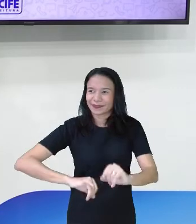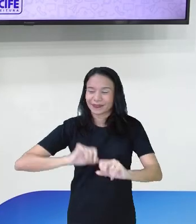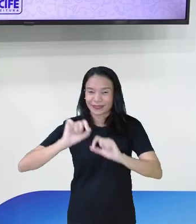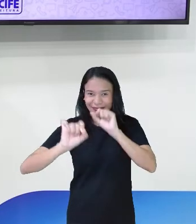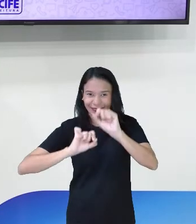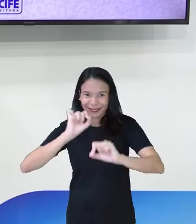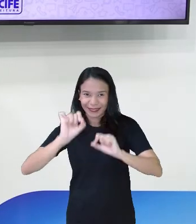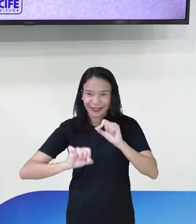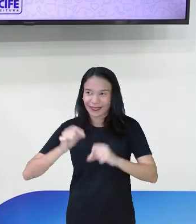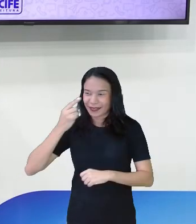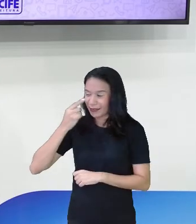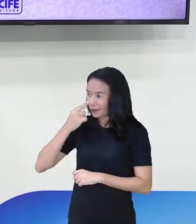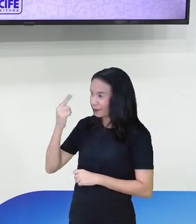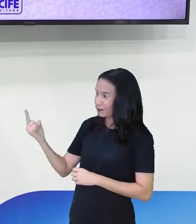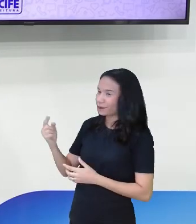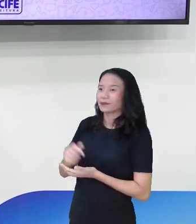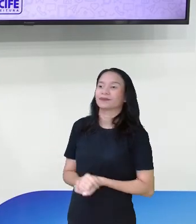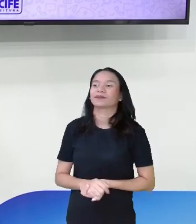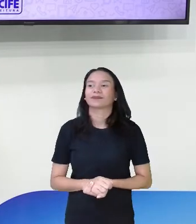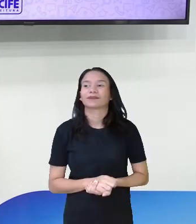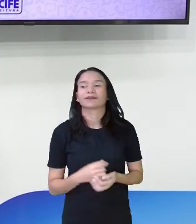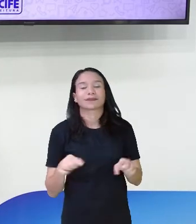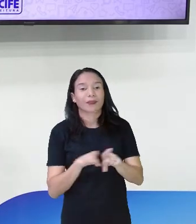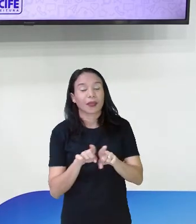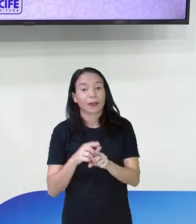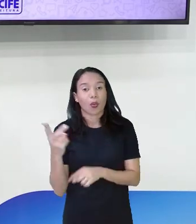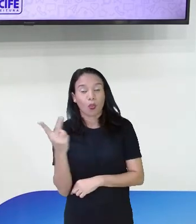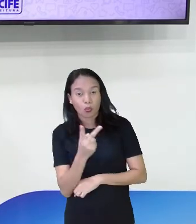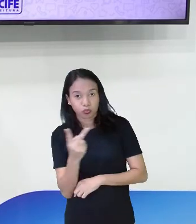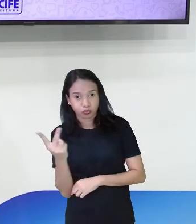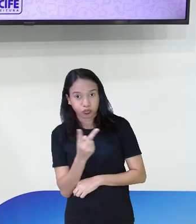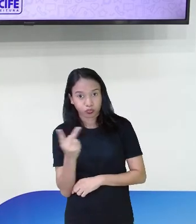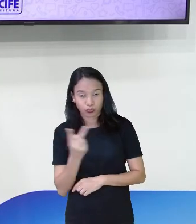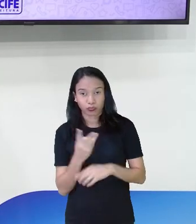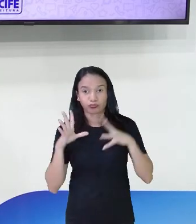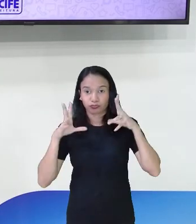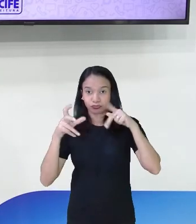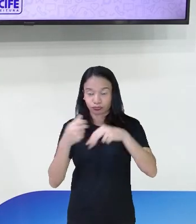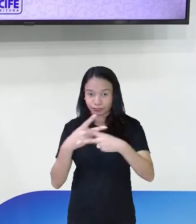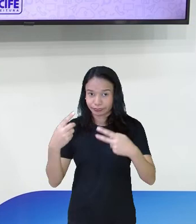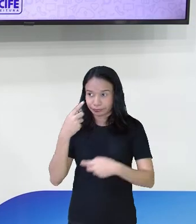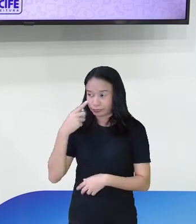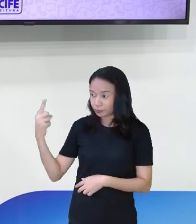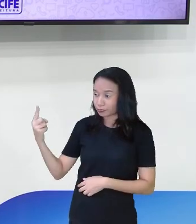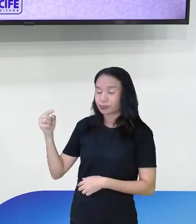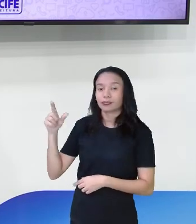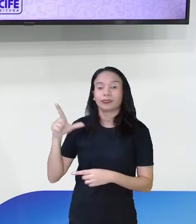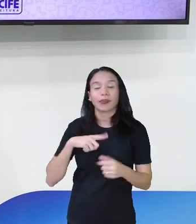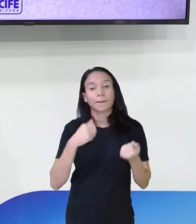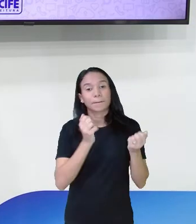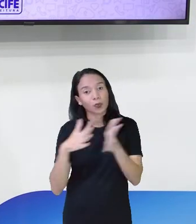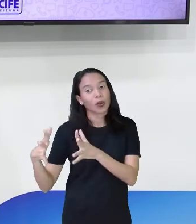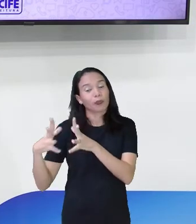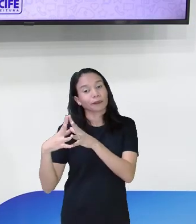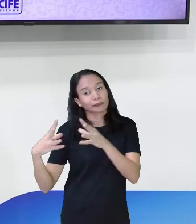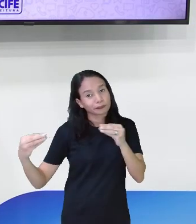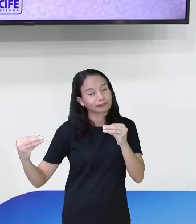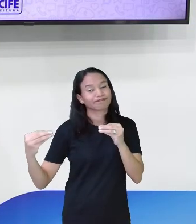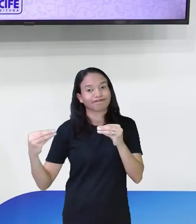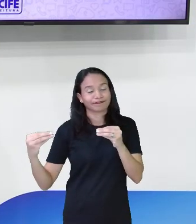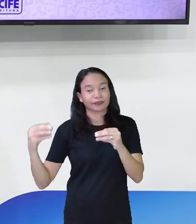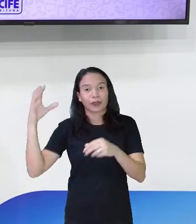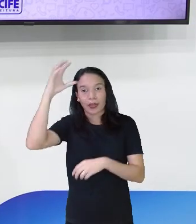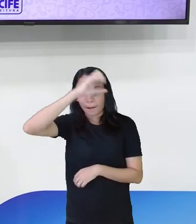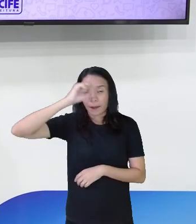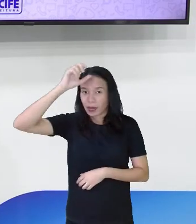aqui. Temos também aqui o lobo-guará. Tanto a onça, gente, quanto o lobo-guará, eles estão em extinção. E aprendemos hoje